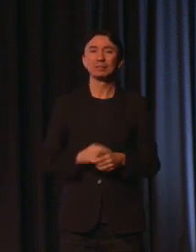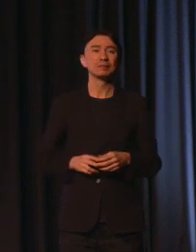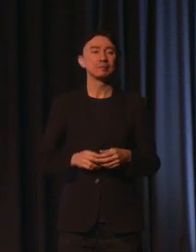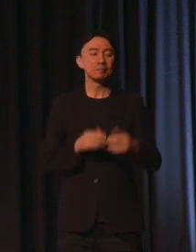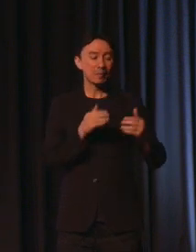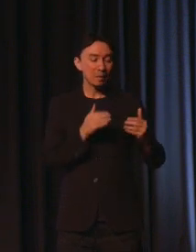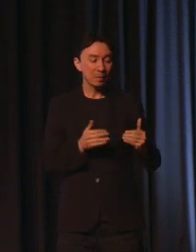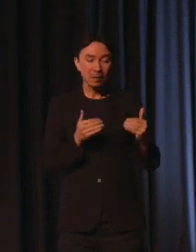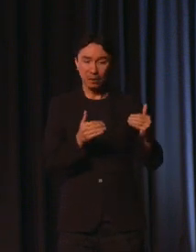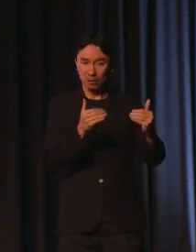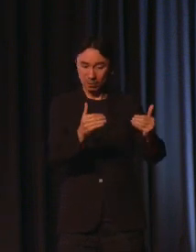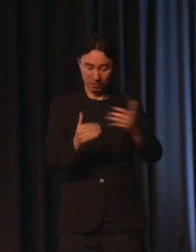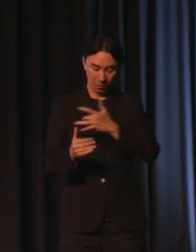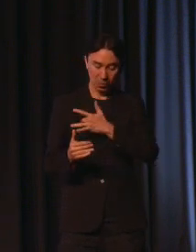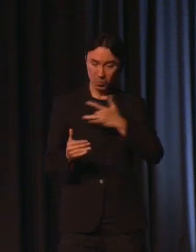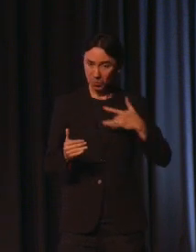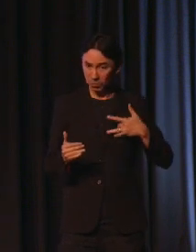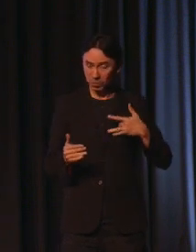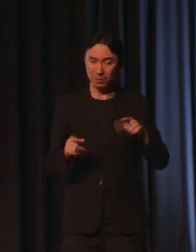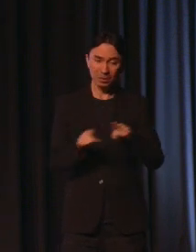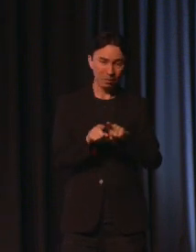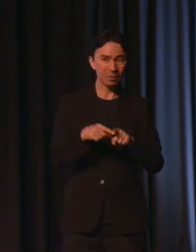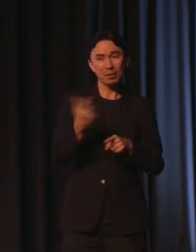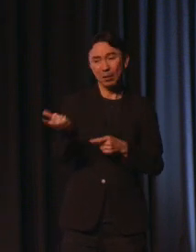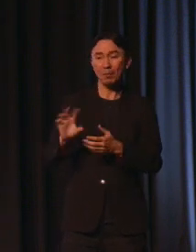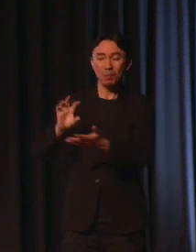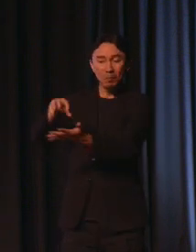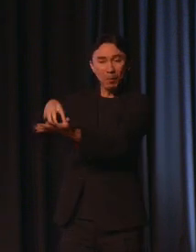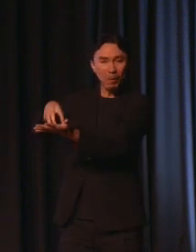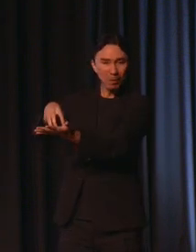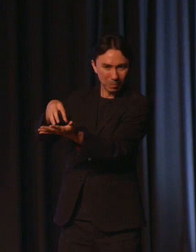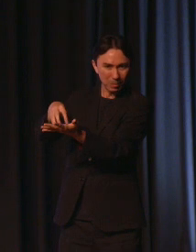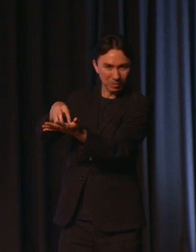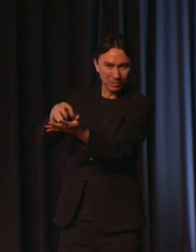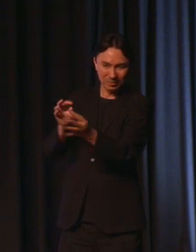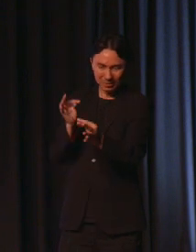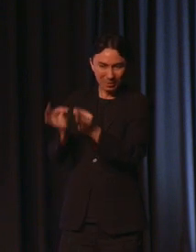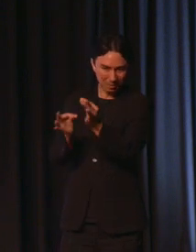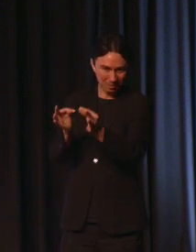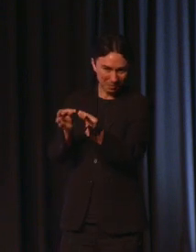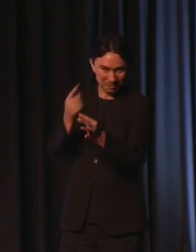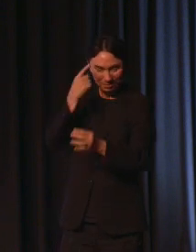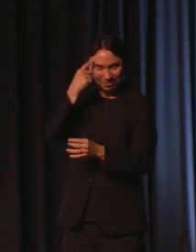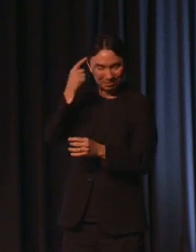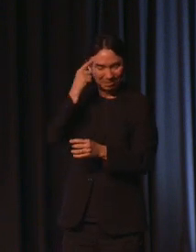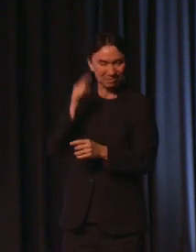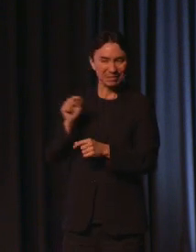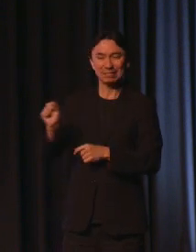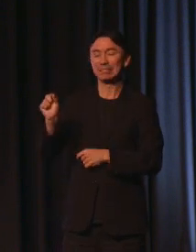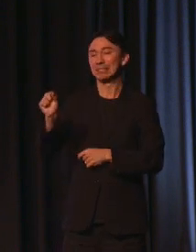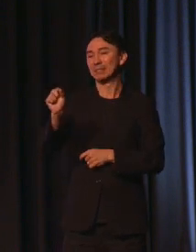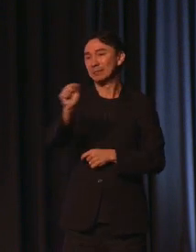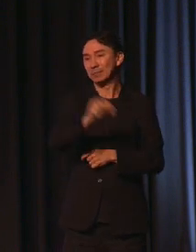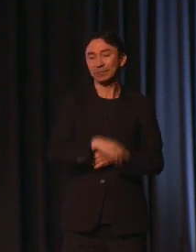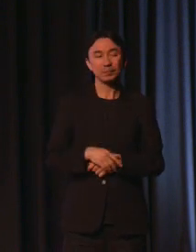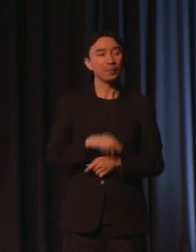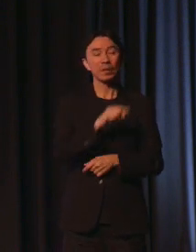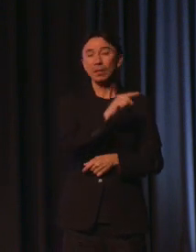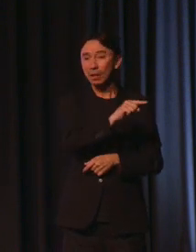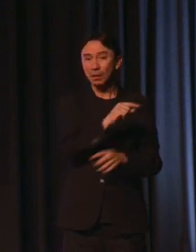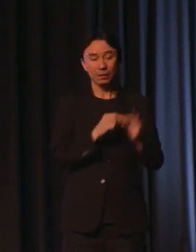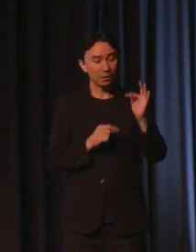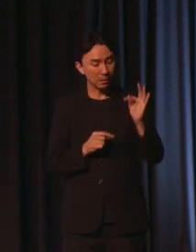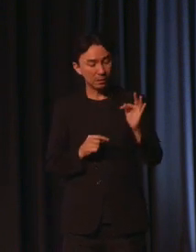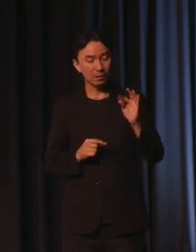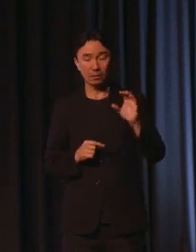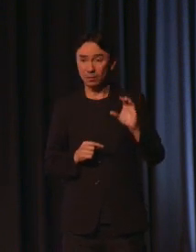Saúde, como também aí nos centros de tratamento. Então, o TCU, muito bem colocado,